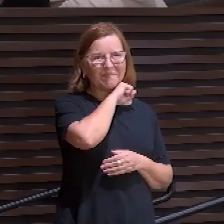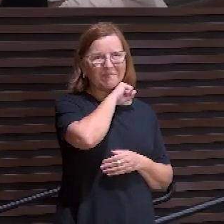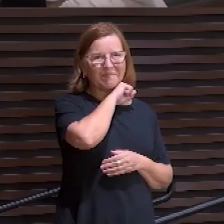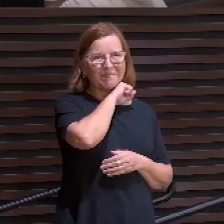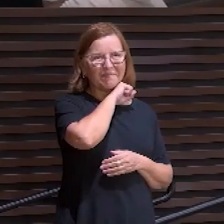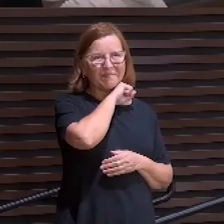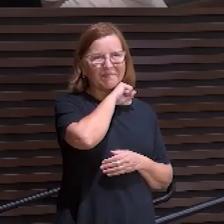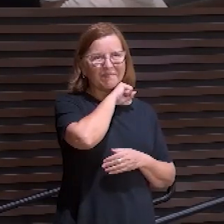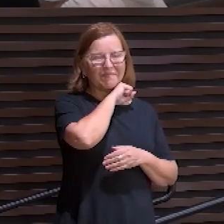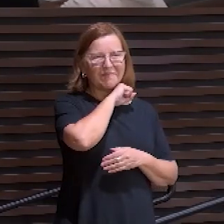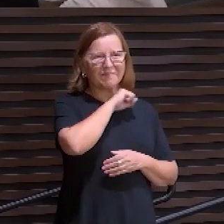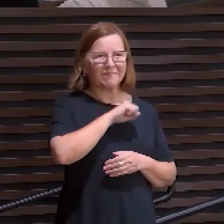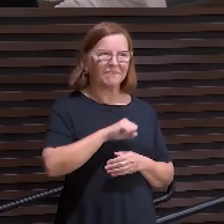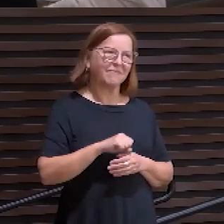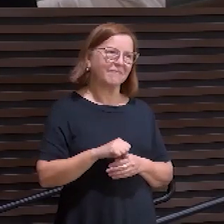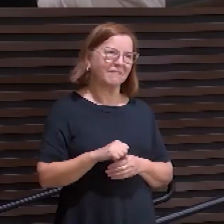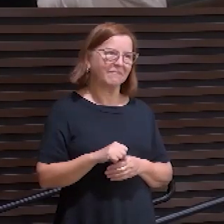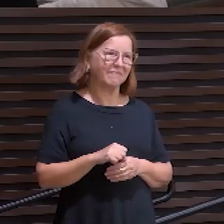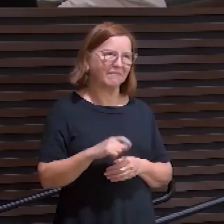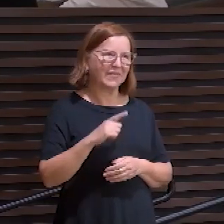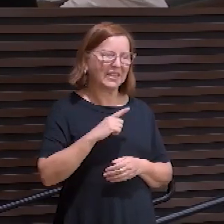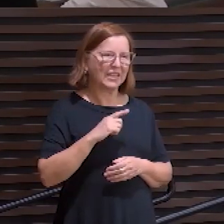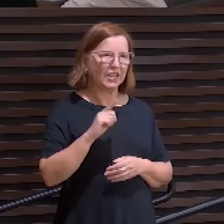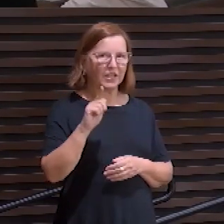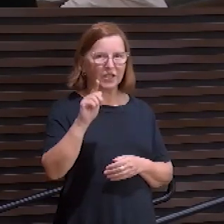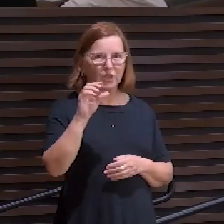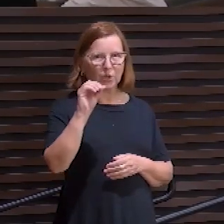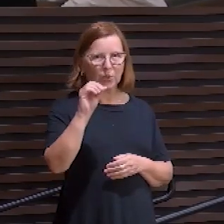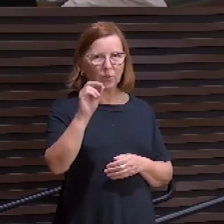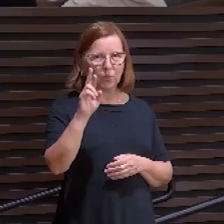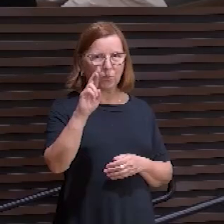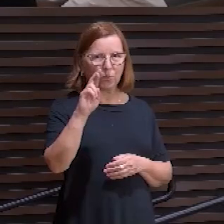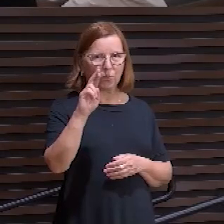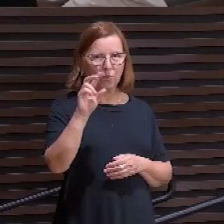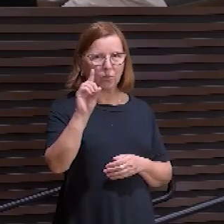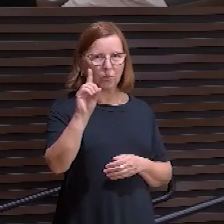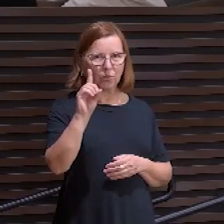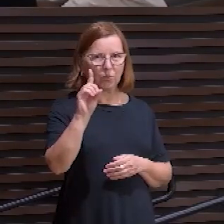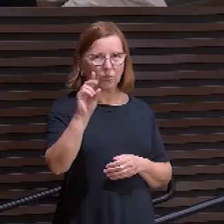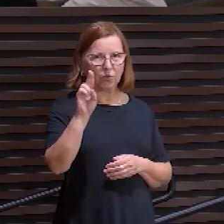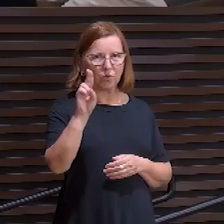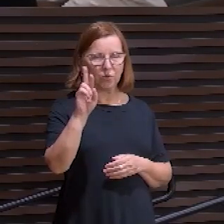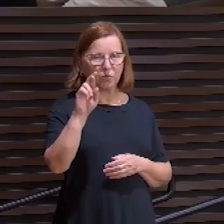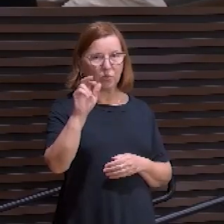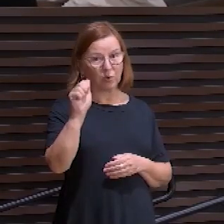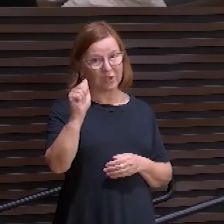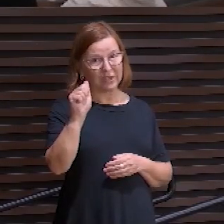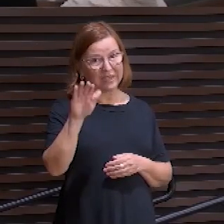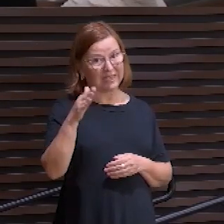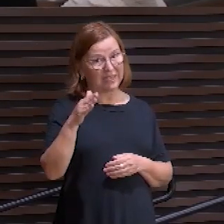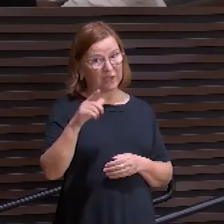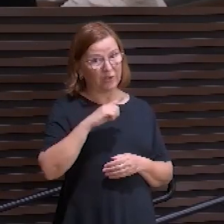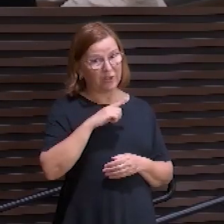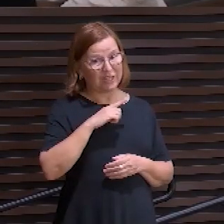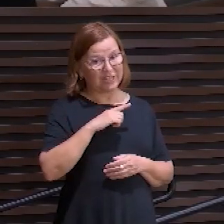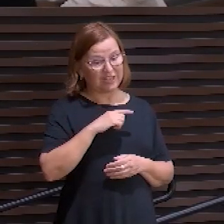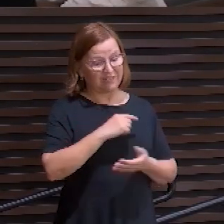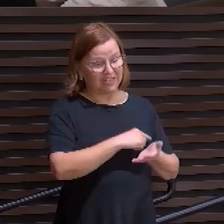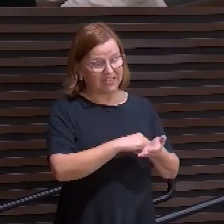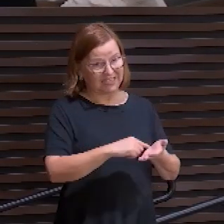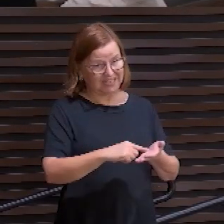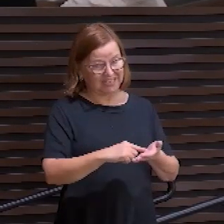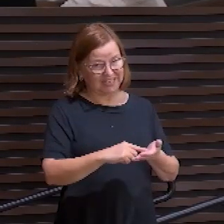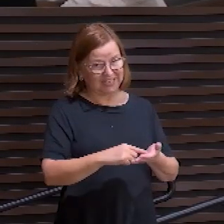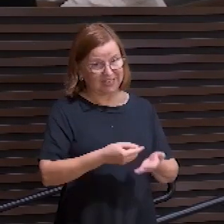Tem gordura. Para ter gordura tem ali sangue. Trouxe